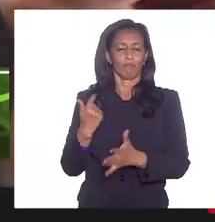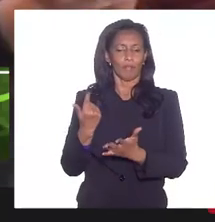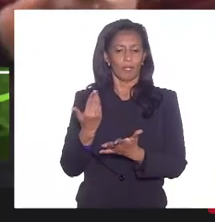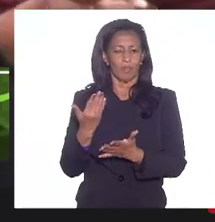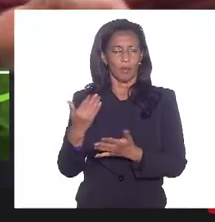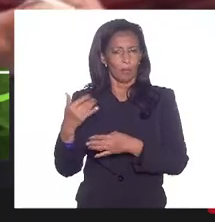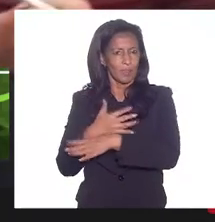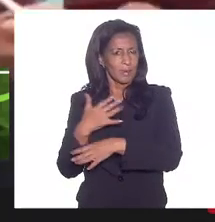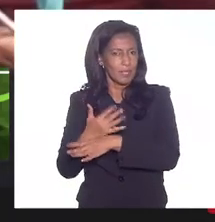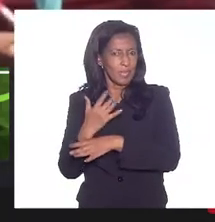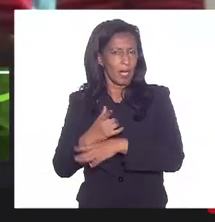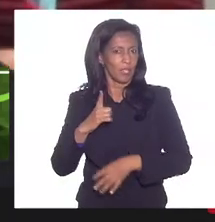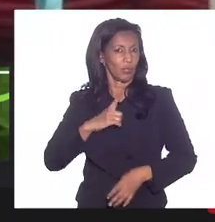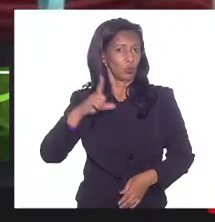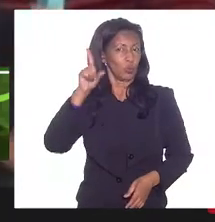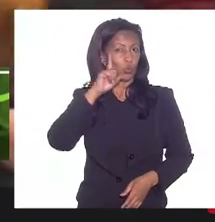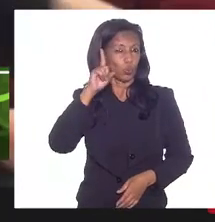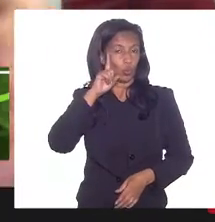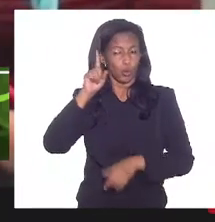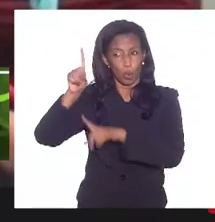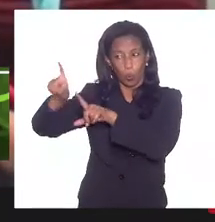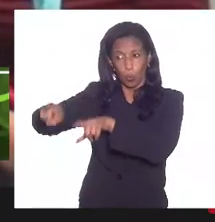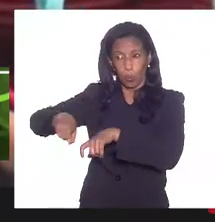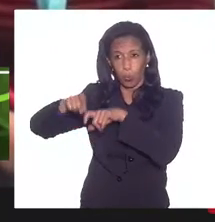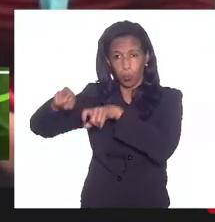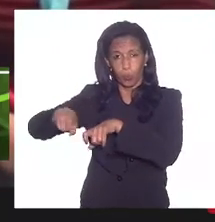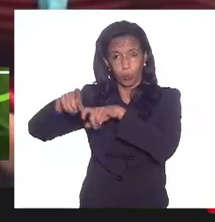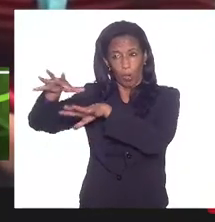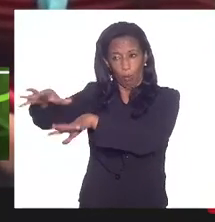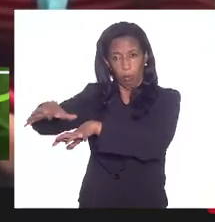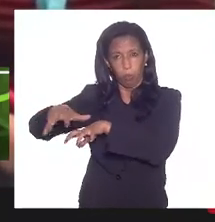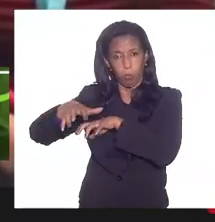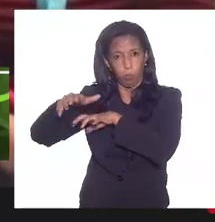de área rural a